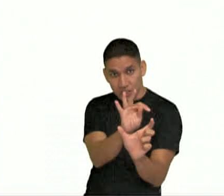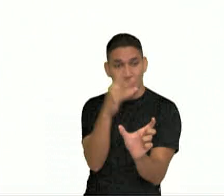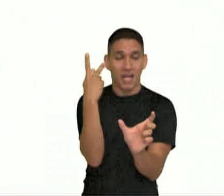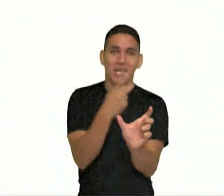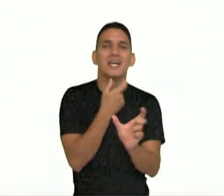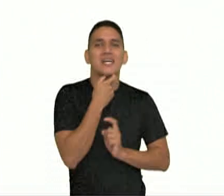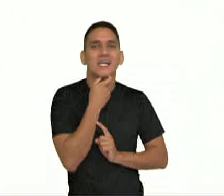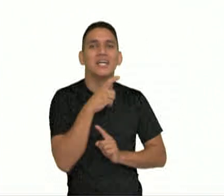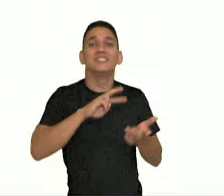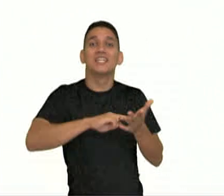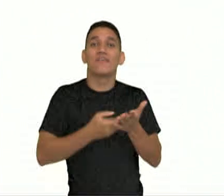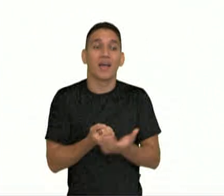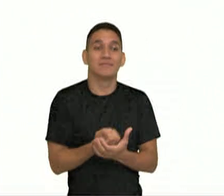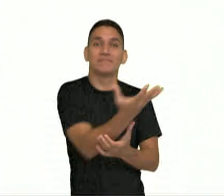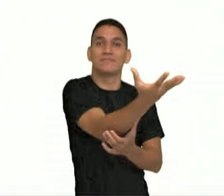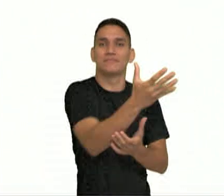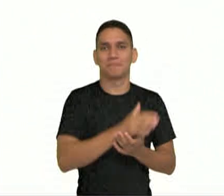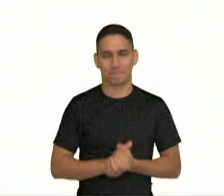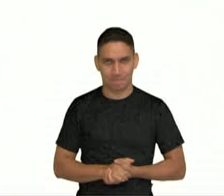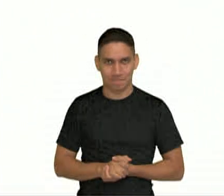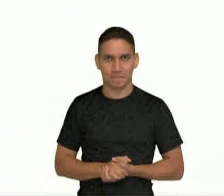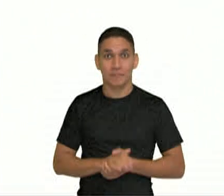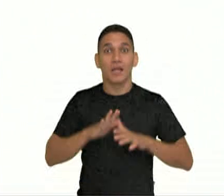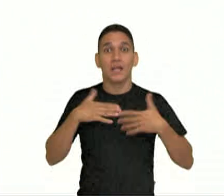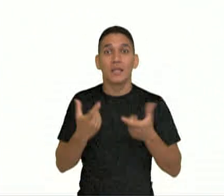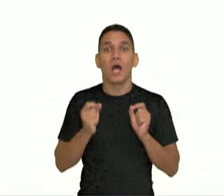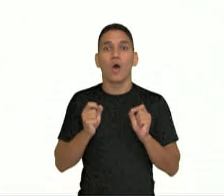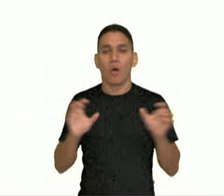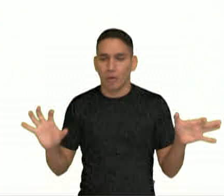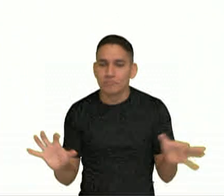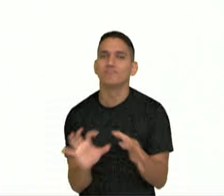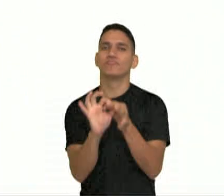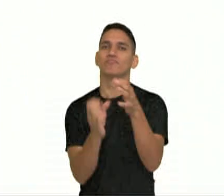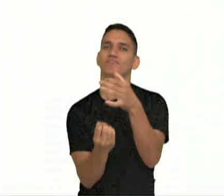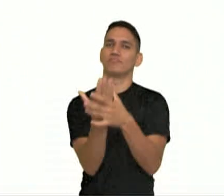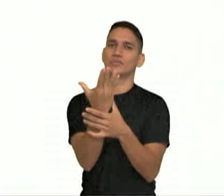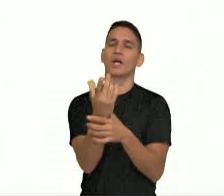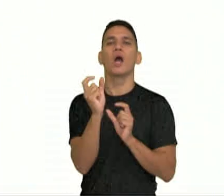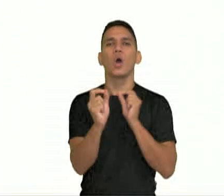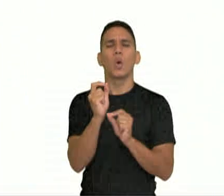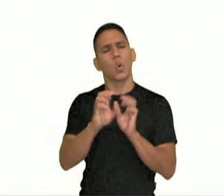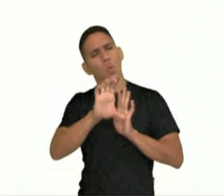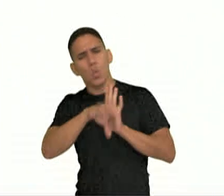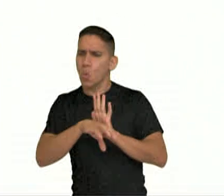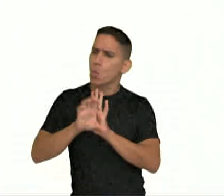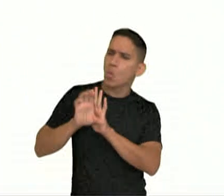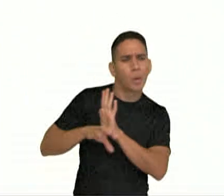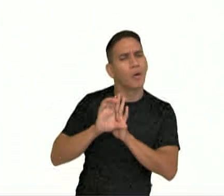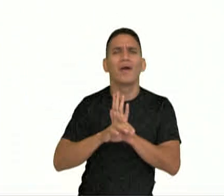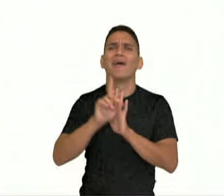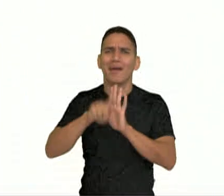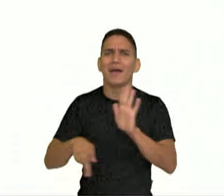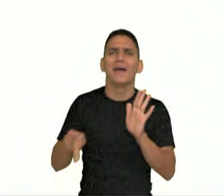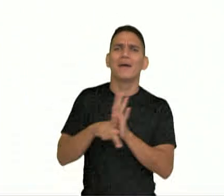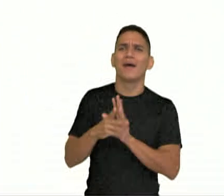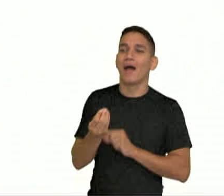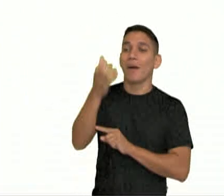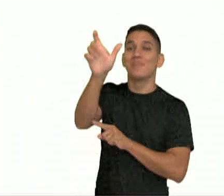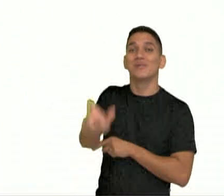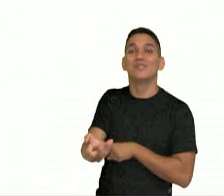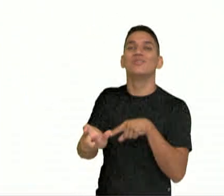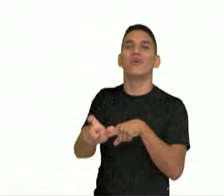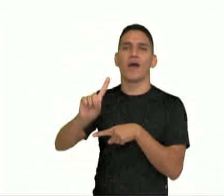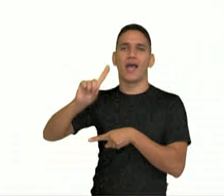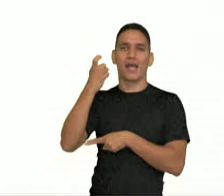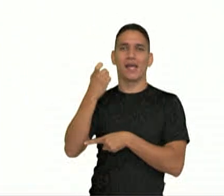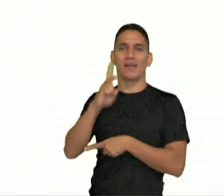significa transmissão. Os créditos para a criação desse conceito são atribuídos ao